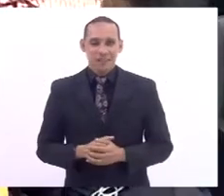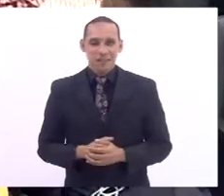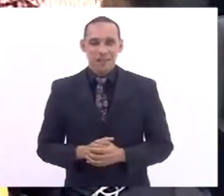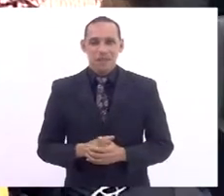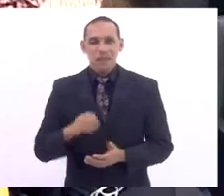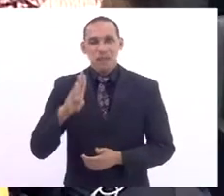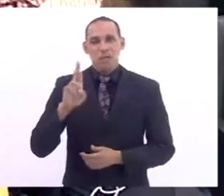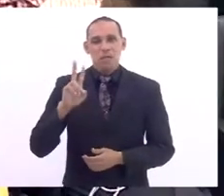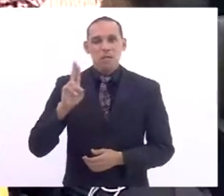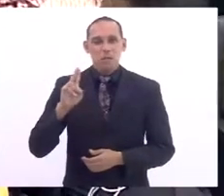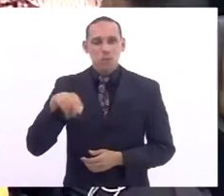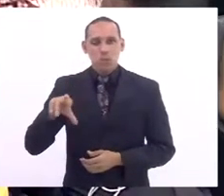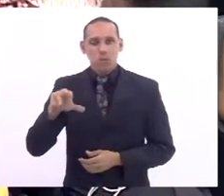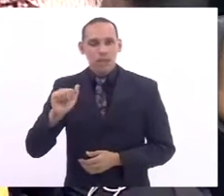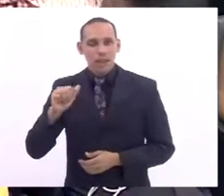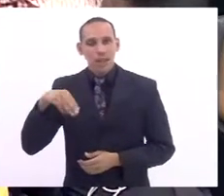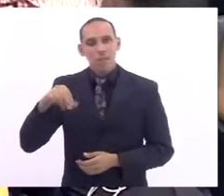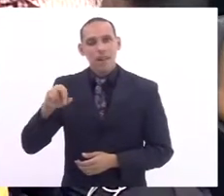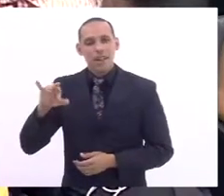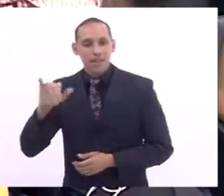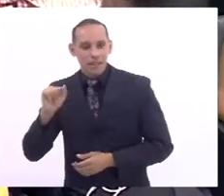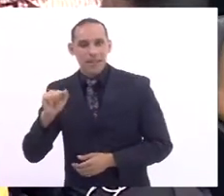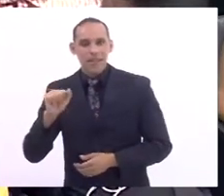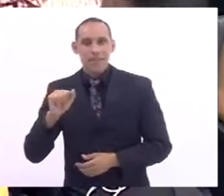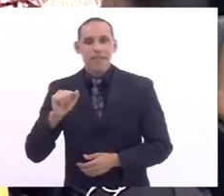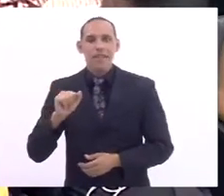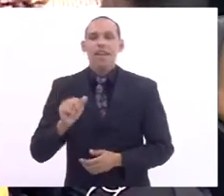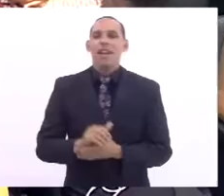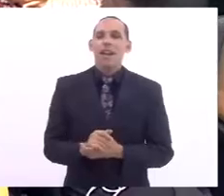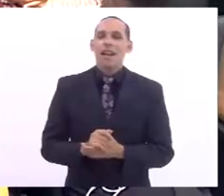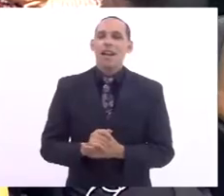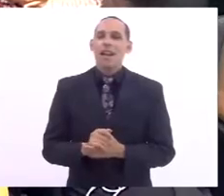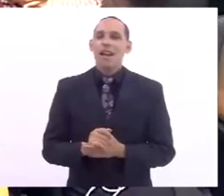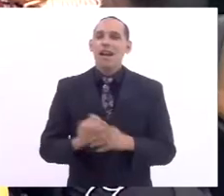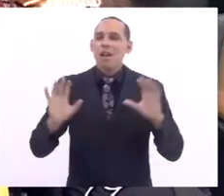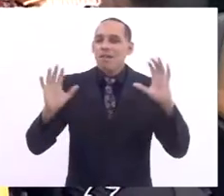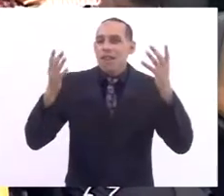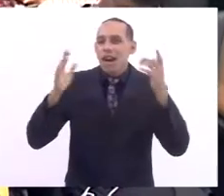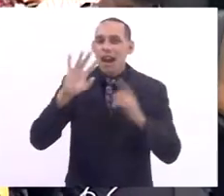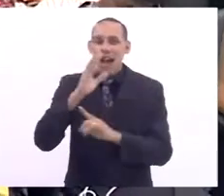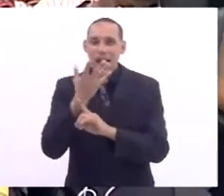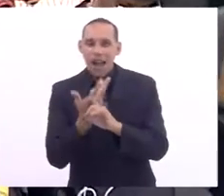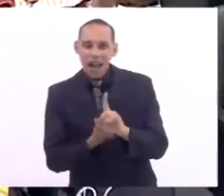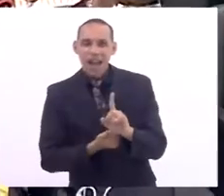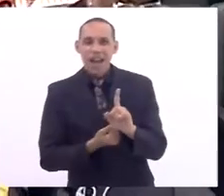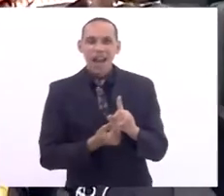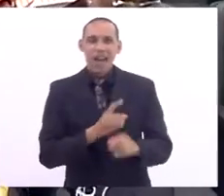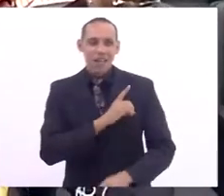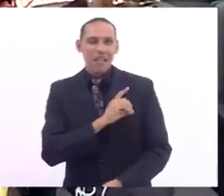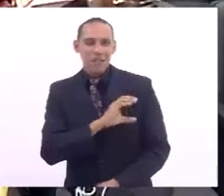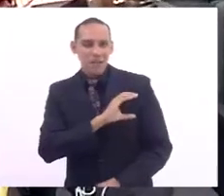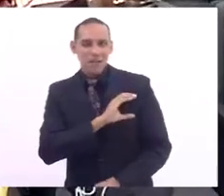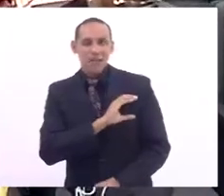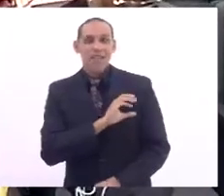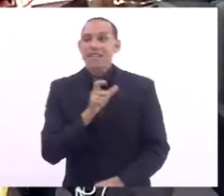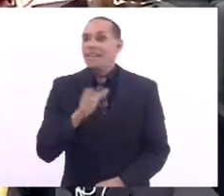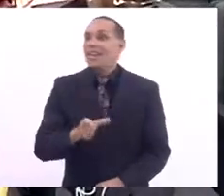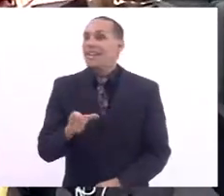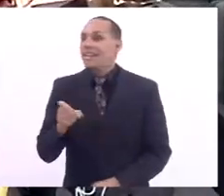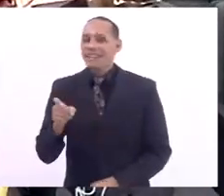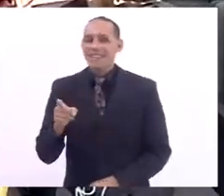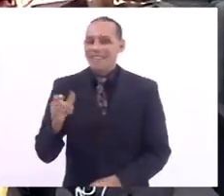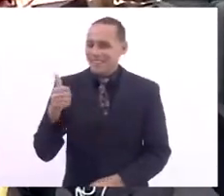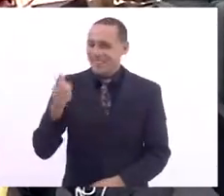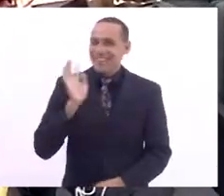em Bruna Maria Costa da Silva produtor administrativa festival de arte em bariê Caxias brigado Cadê a Bruna a